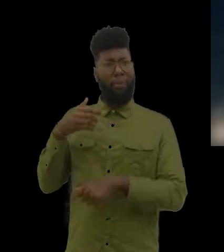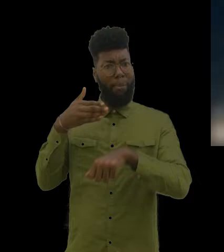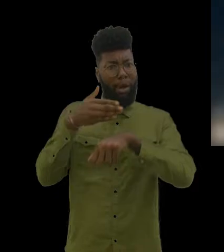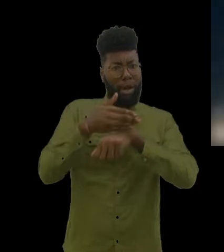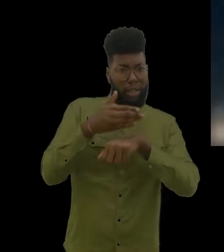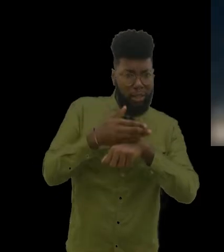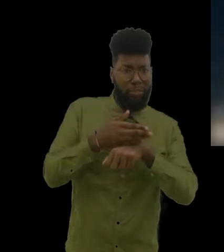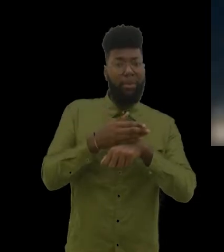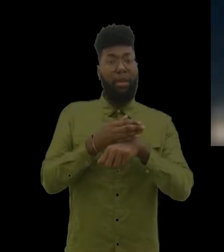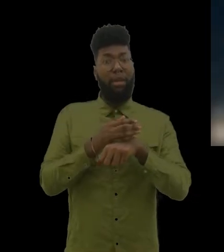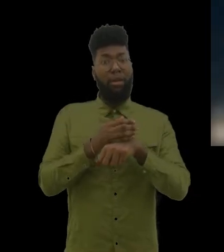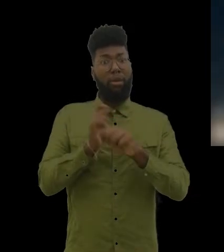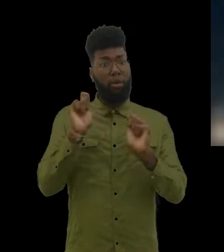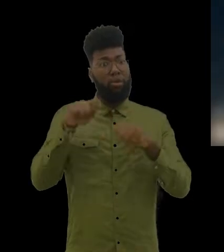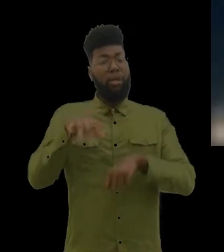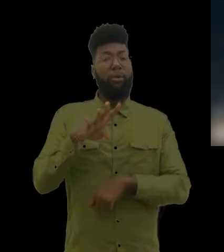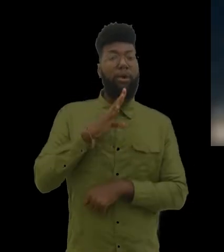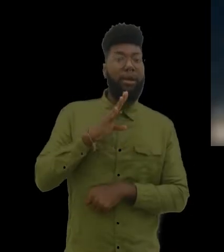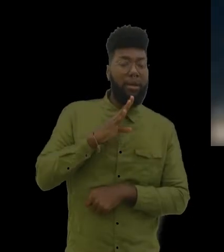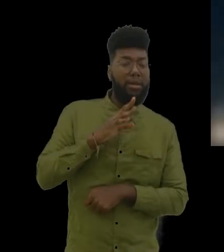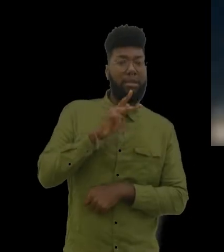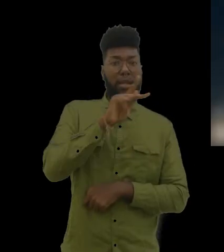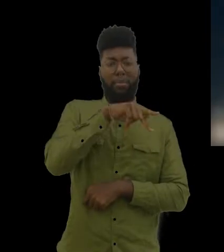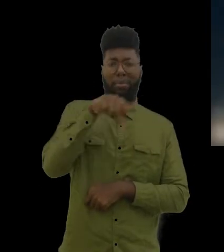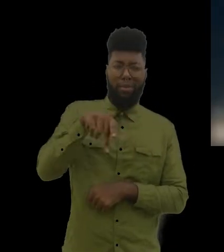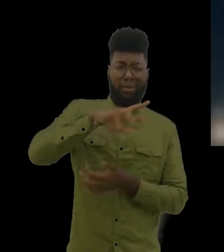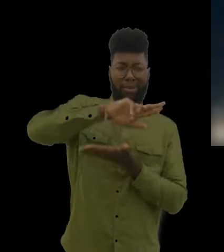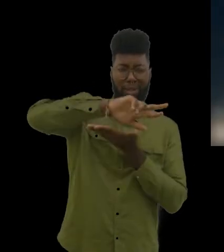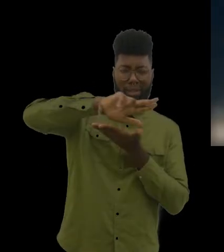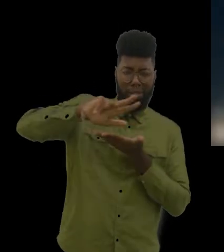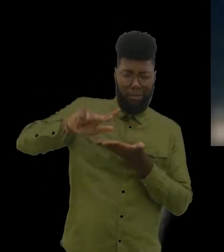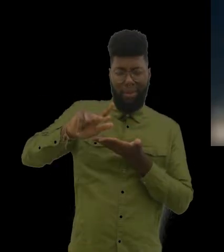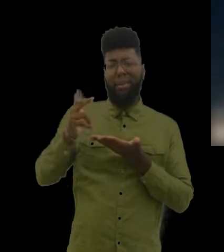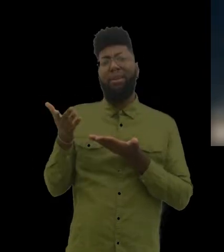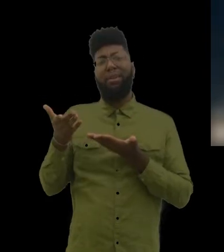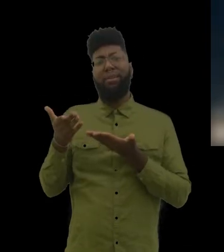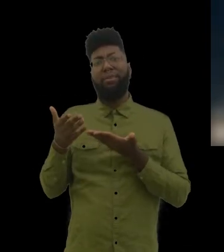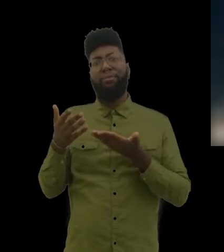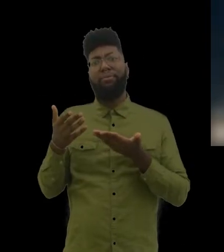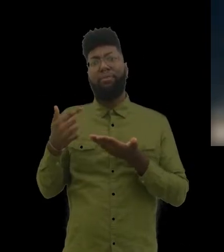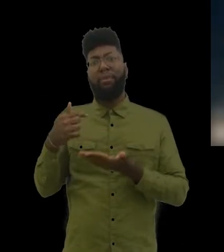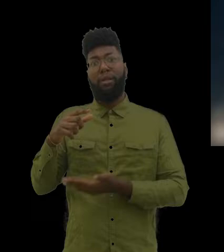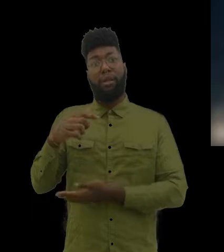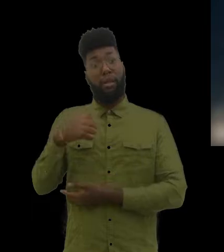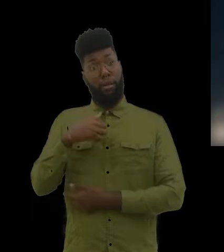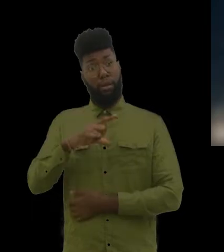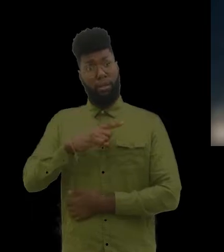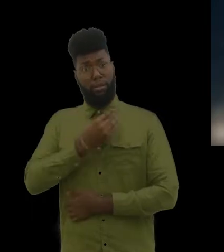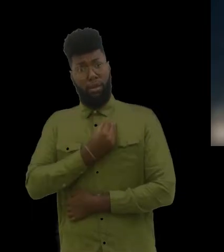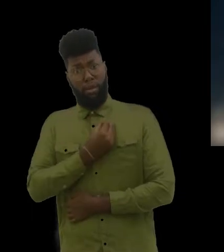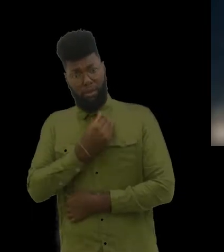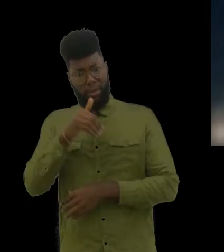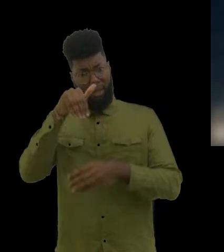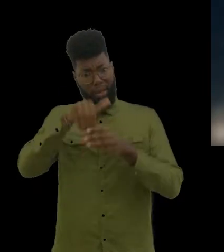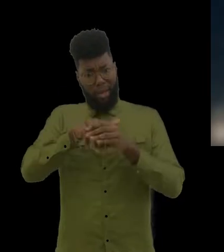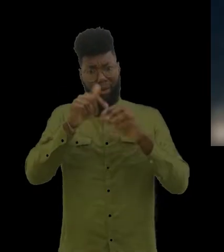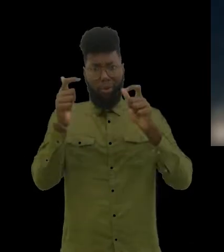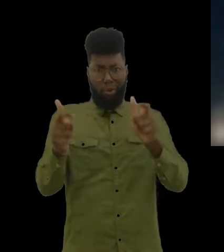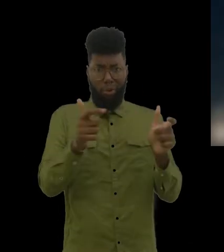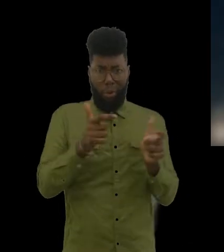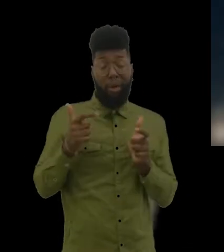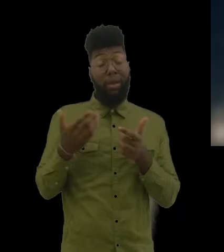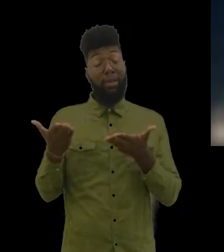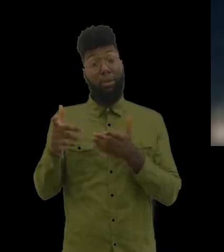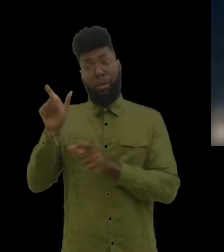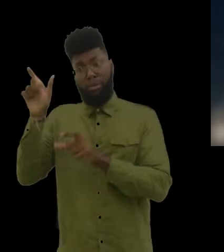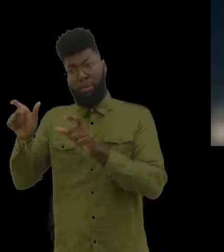Prof. Edemilson, através, né, dessas minhas... estar presente nesses ambientes também, e as pessoas me